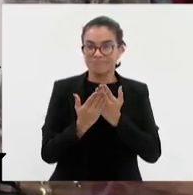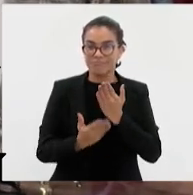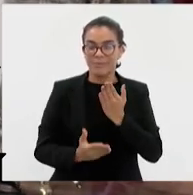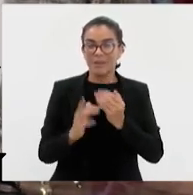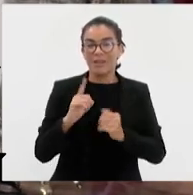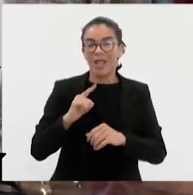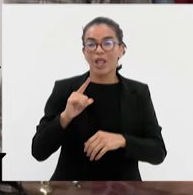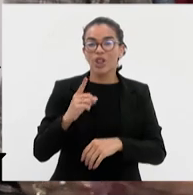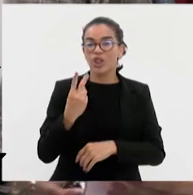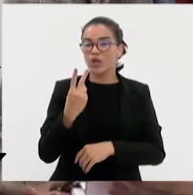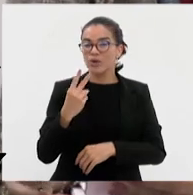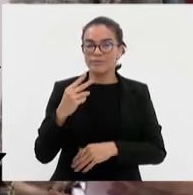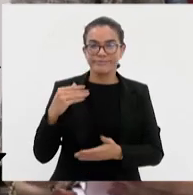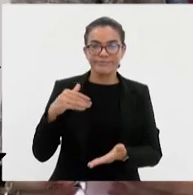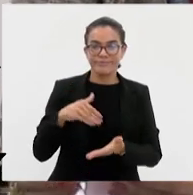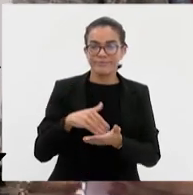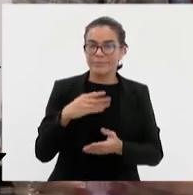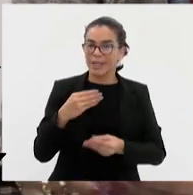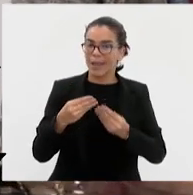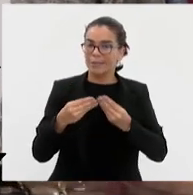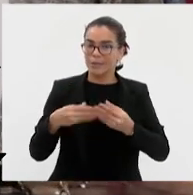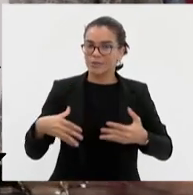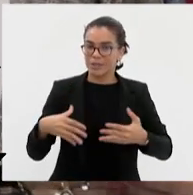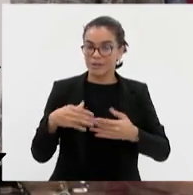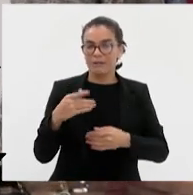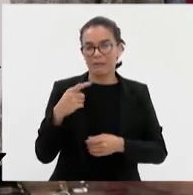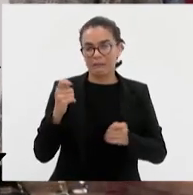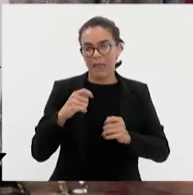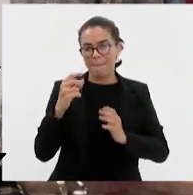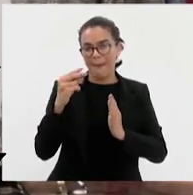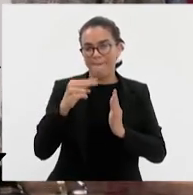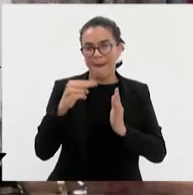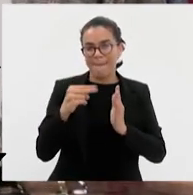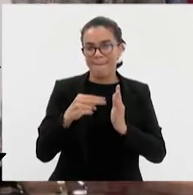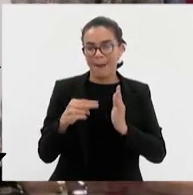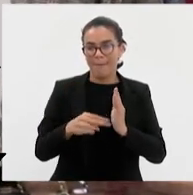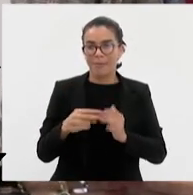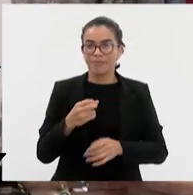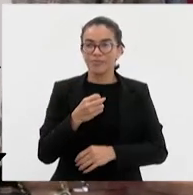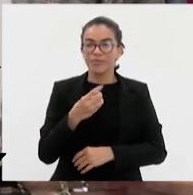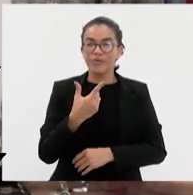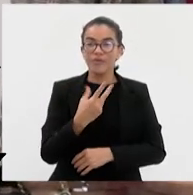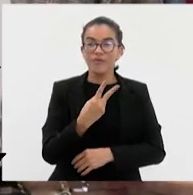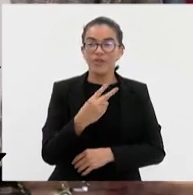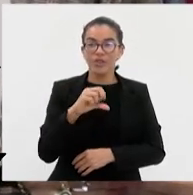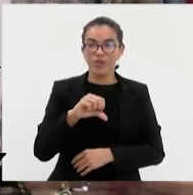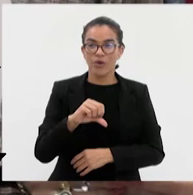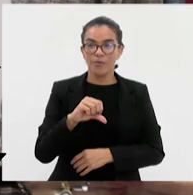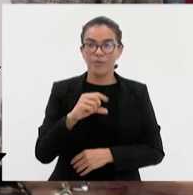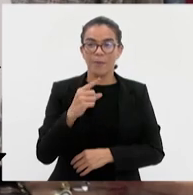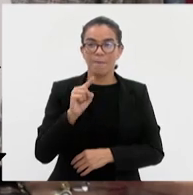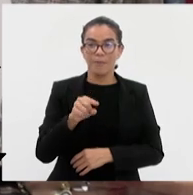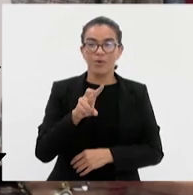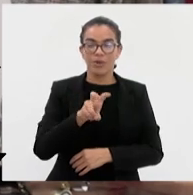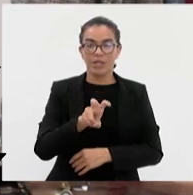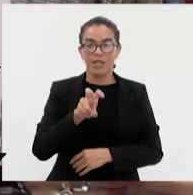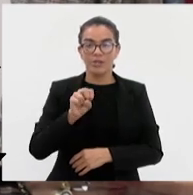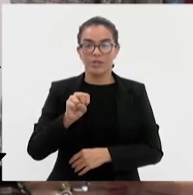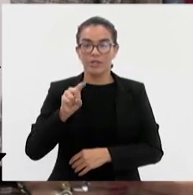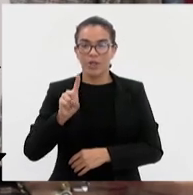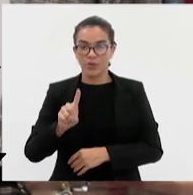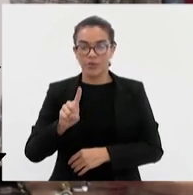mais dois finais, que é pela prejudicabilidade. Então, acho que dá para cantar todos aqui agora. O item 29 é o projeto de lei número 1581,